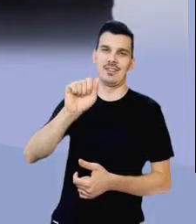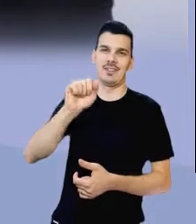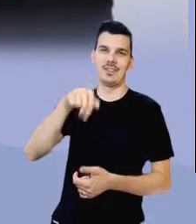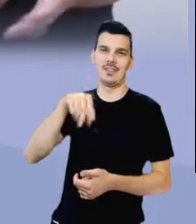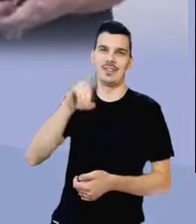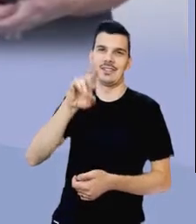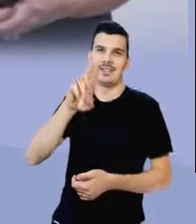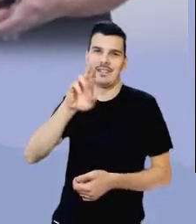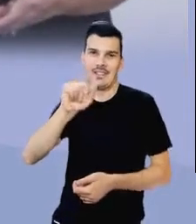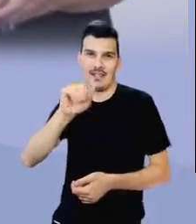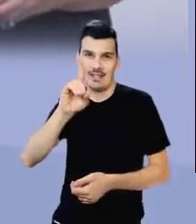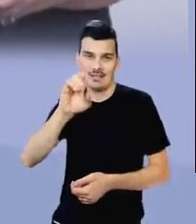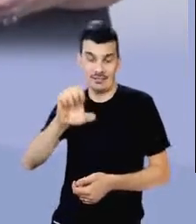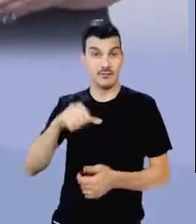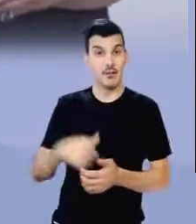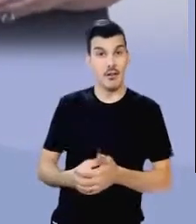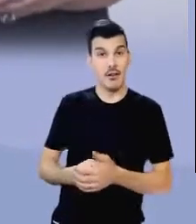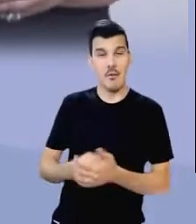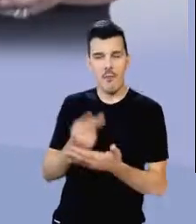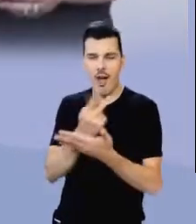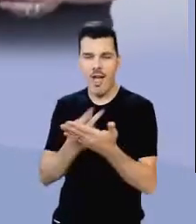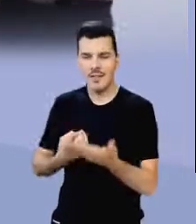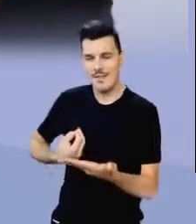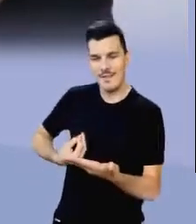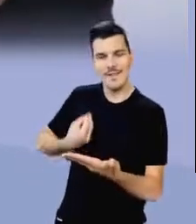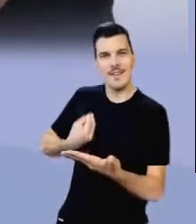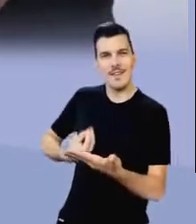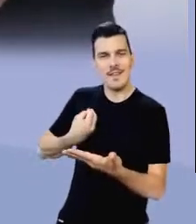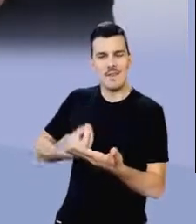e viveu em toda a sua vida